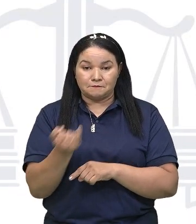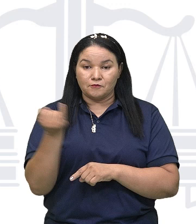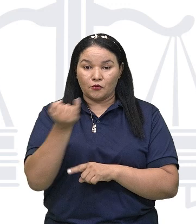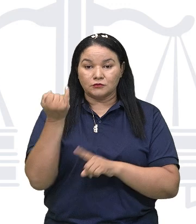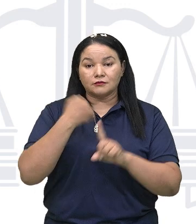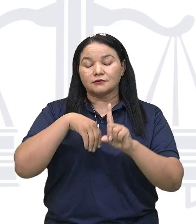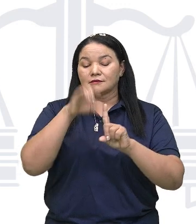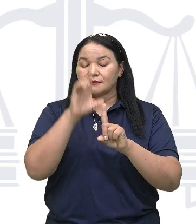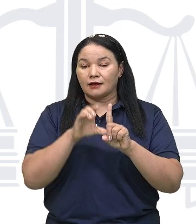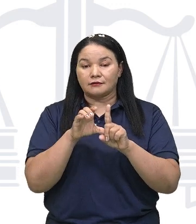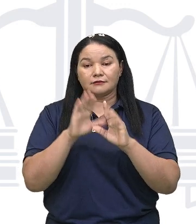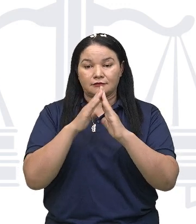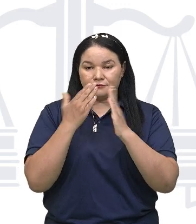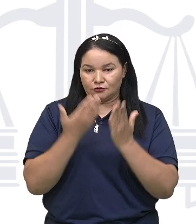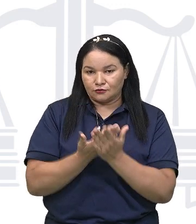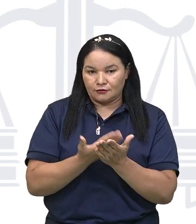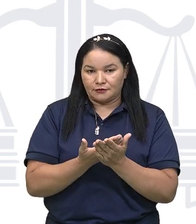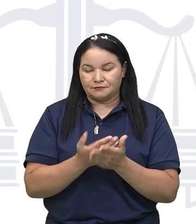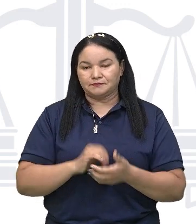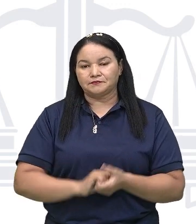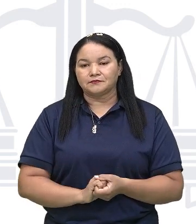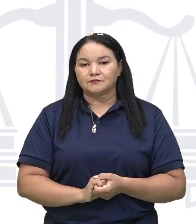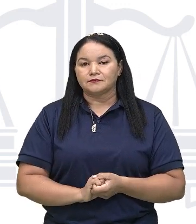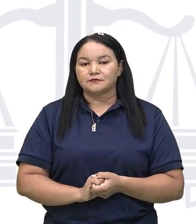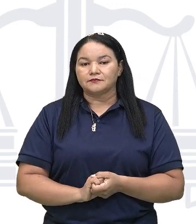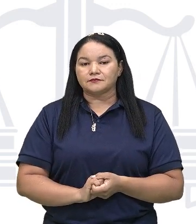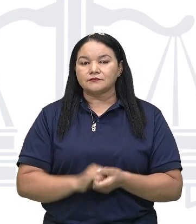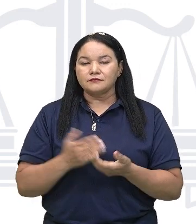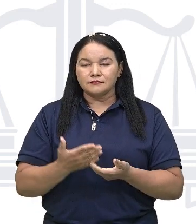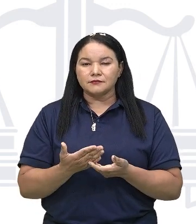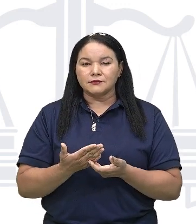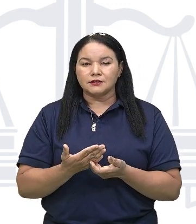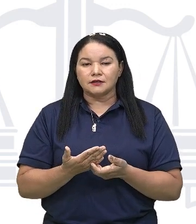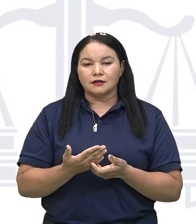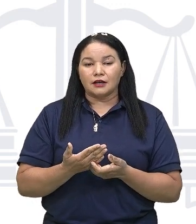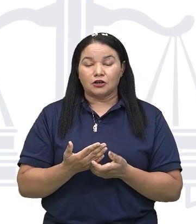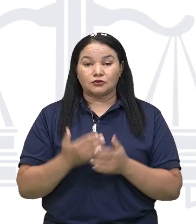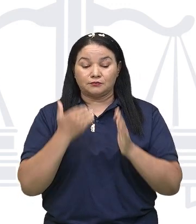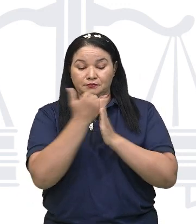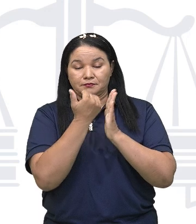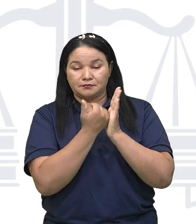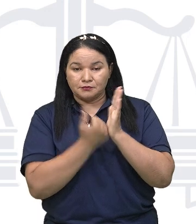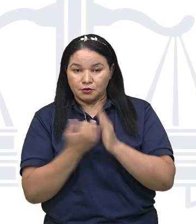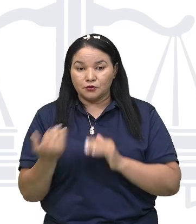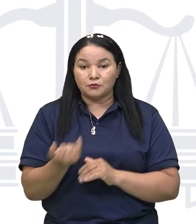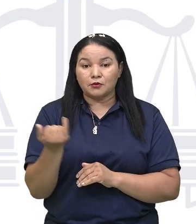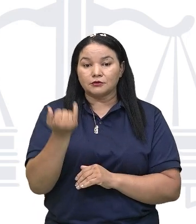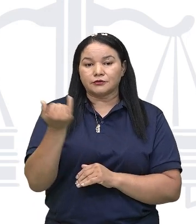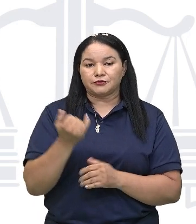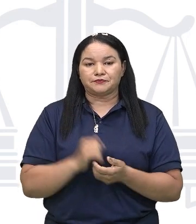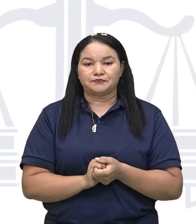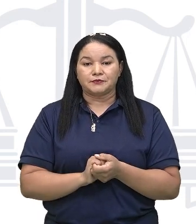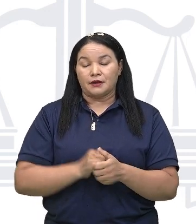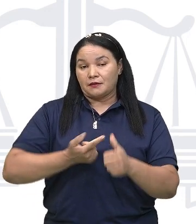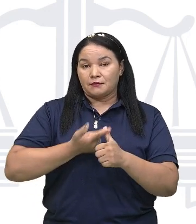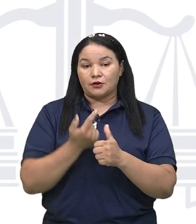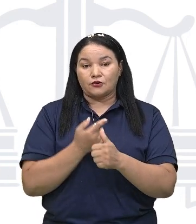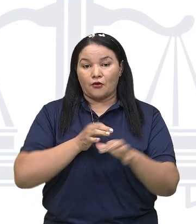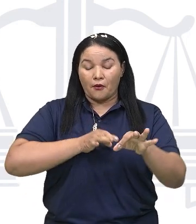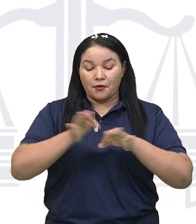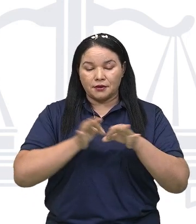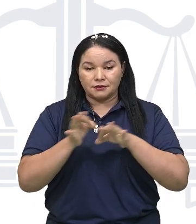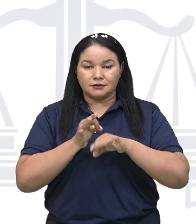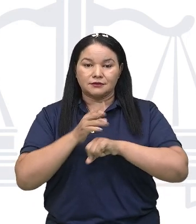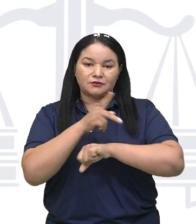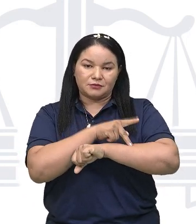mencionamos aqui, mas nós topificamos alguns pontos importantes. Ele organiza a organização pedagógica, né, professora